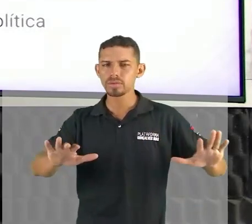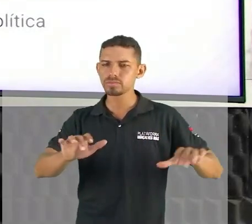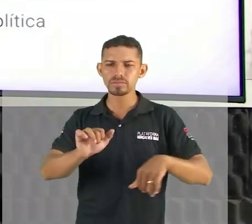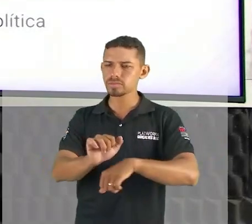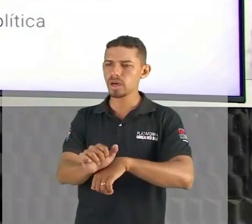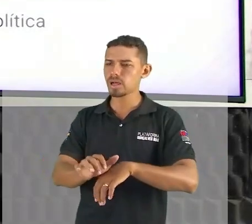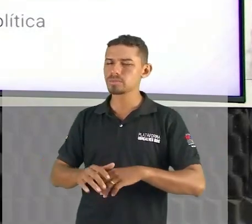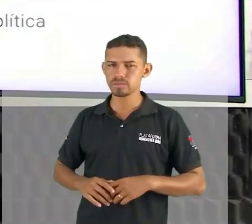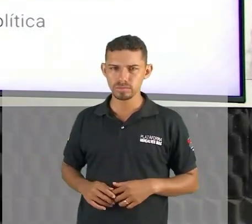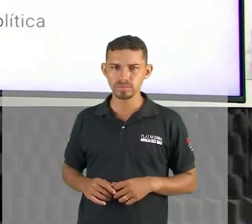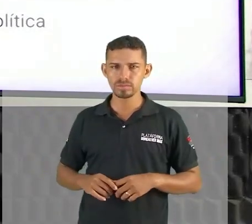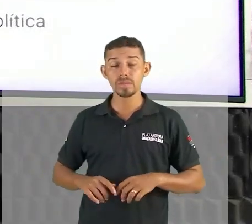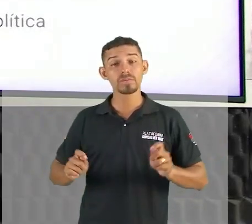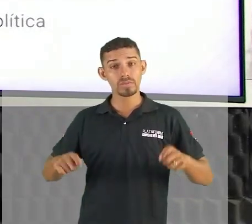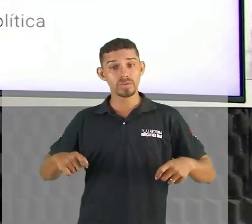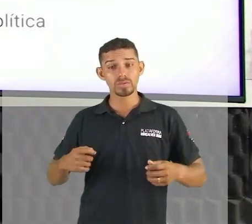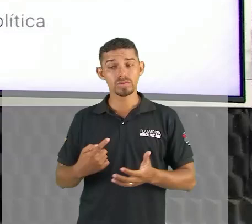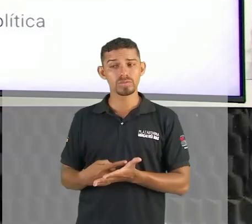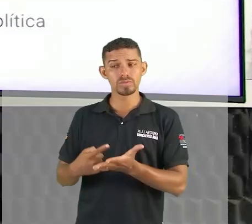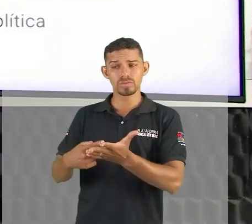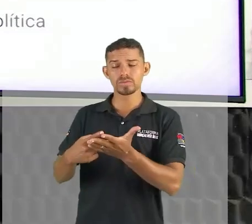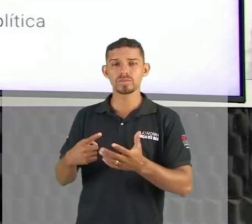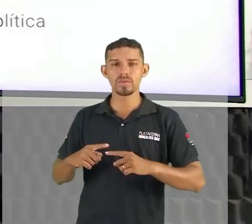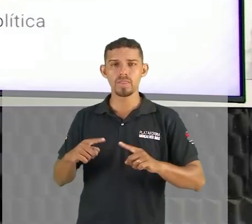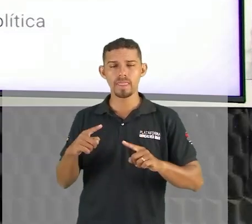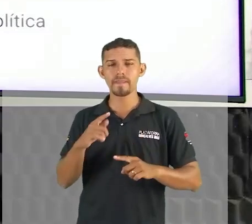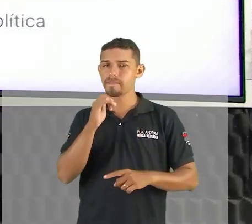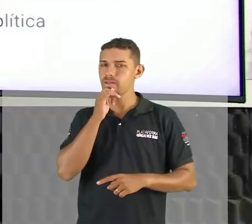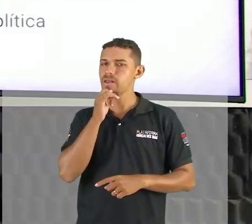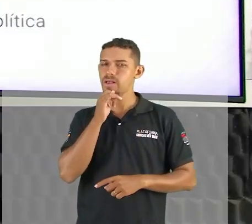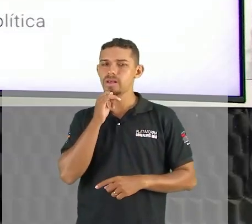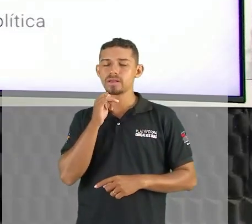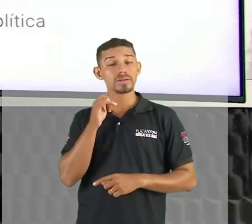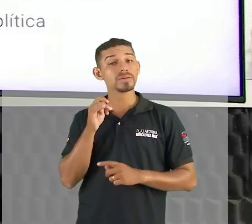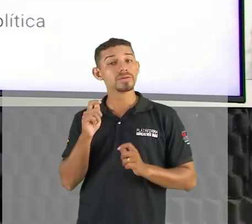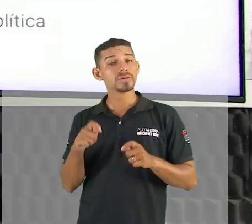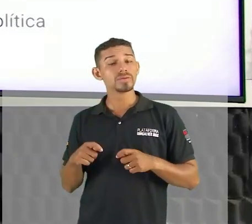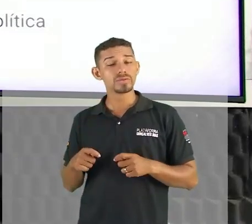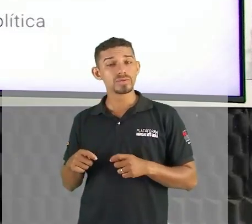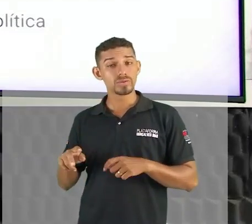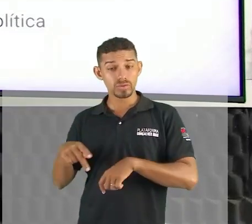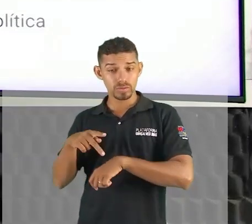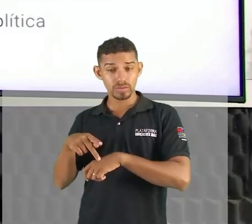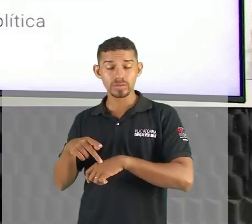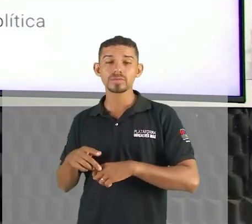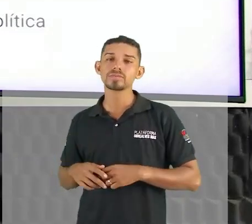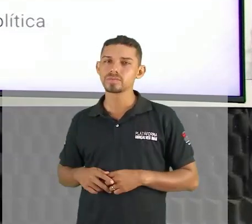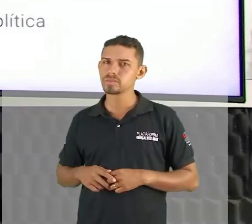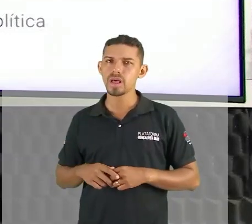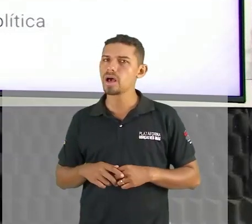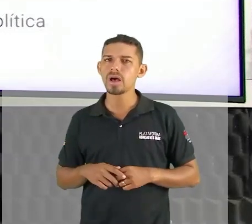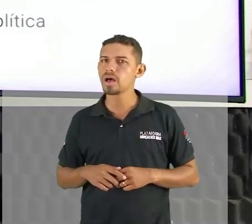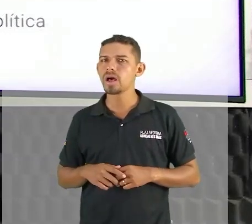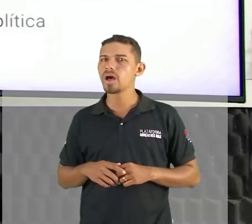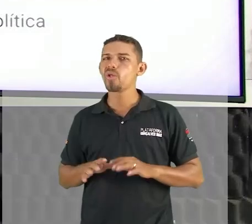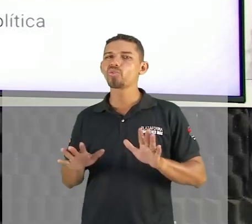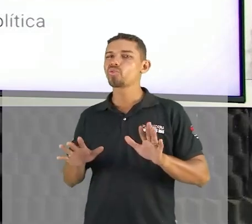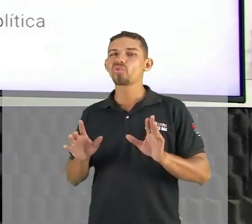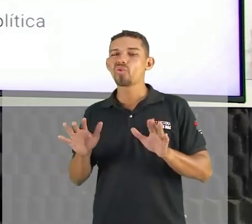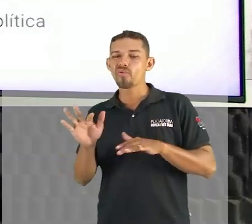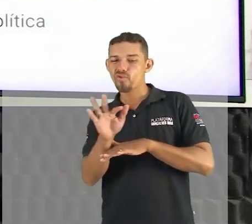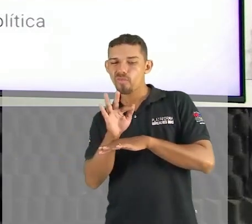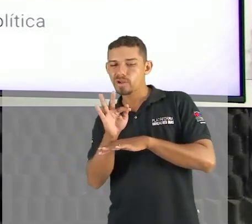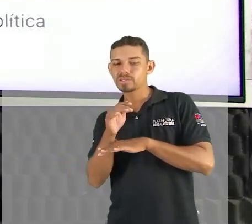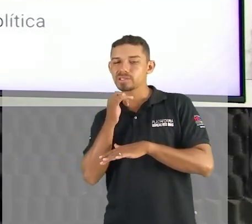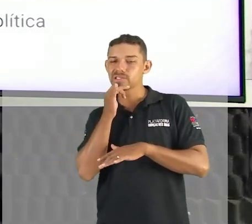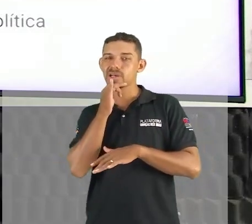que vai referendar, né, um pseudo, né, país. Ou seja, ele não tem essa formalização de